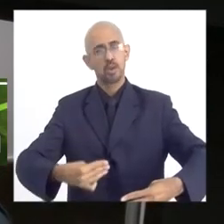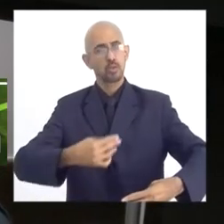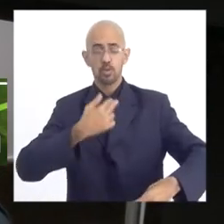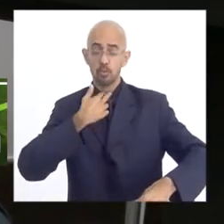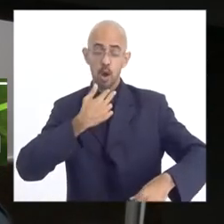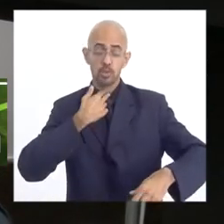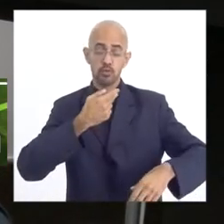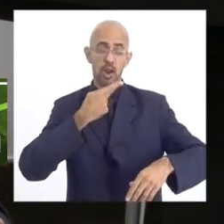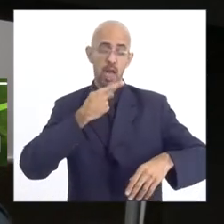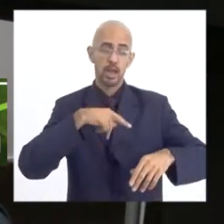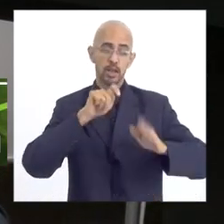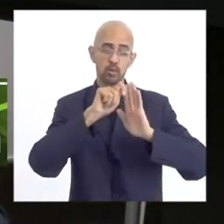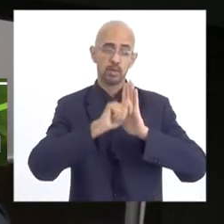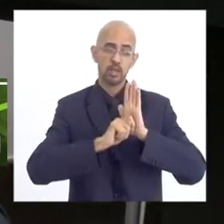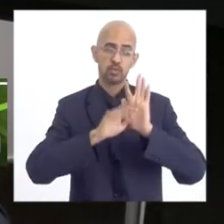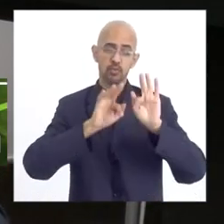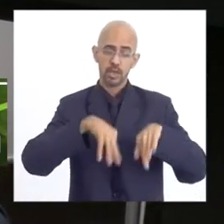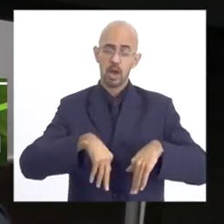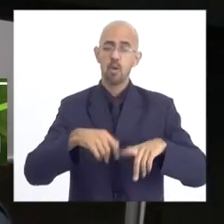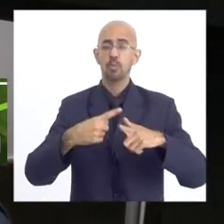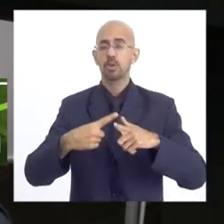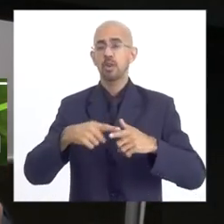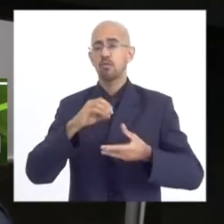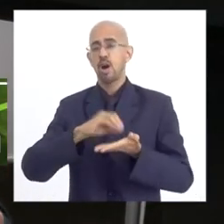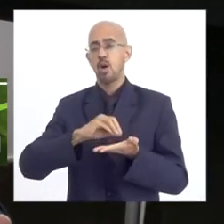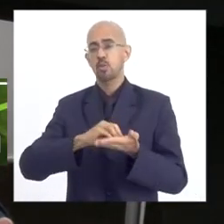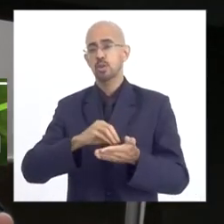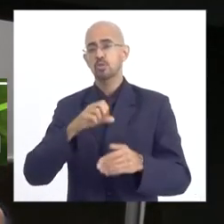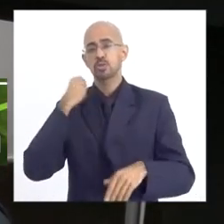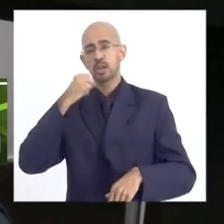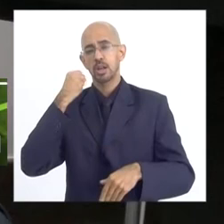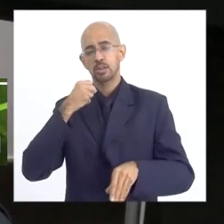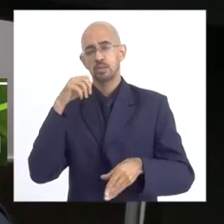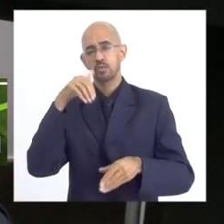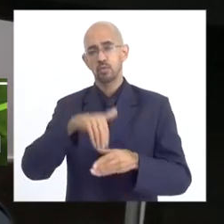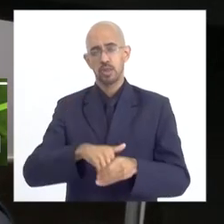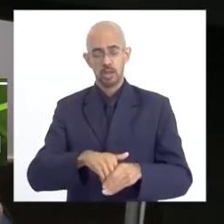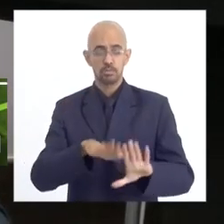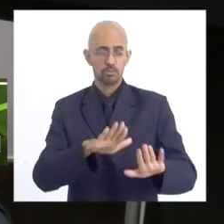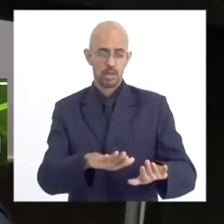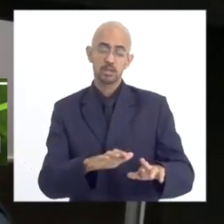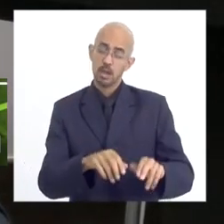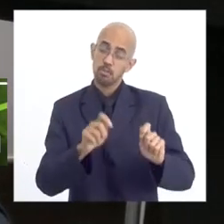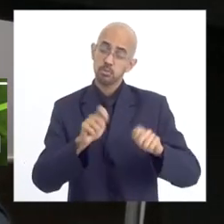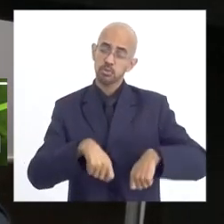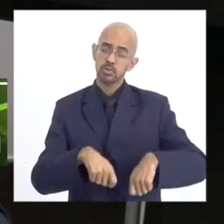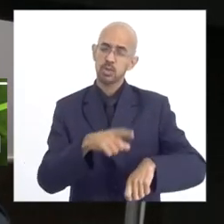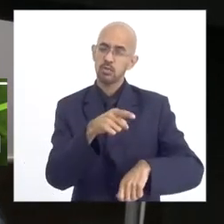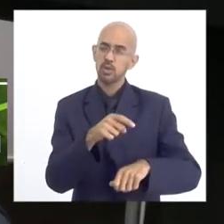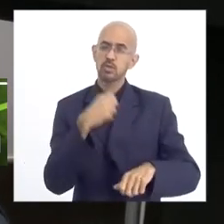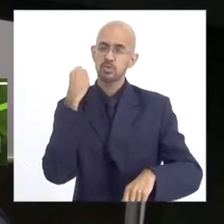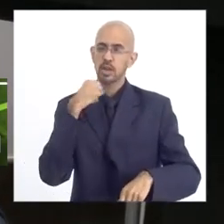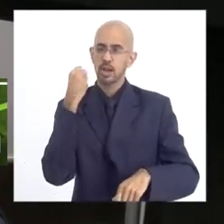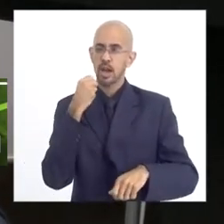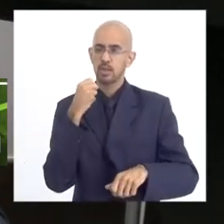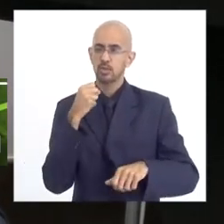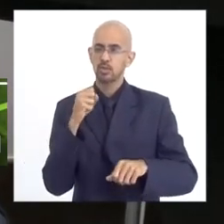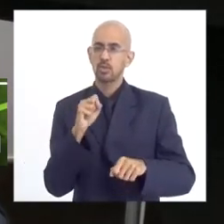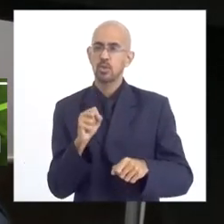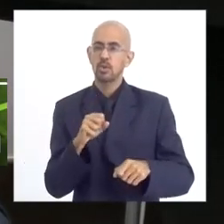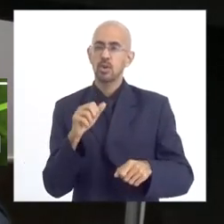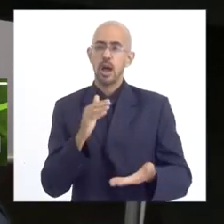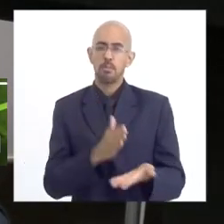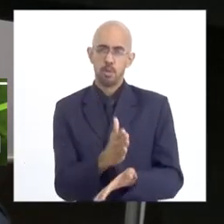passar no Senado, mas possivelmente será naquela redação, porque se o Senado mostrar, mudar, tem que voltar.